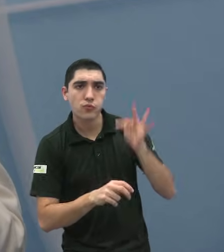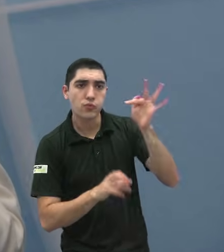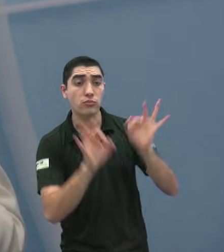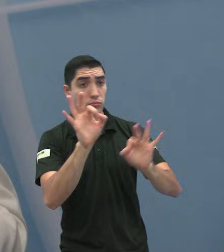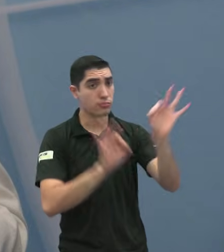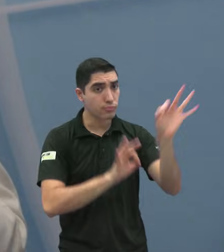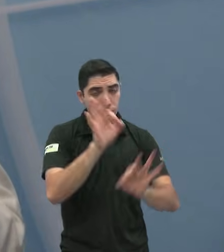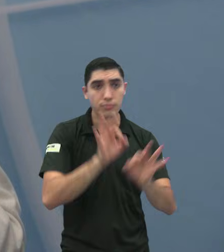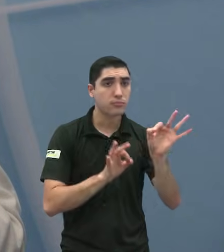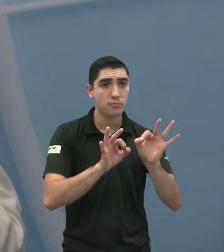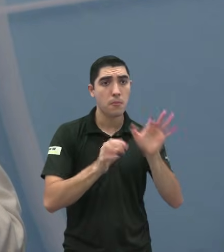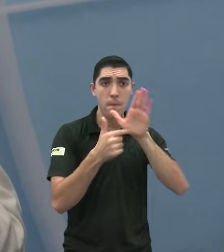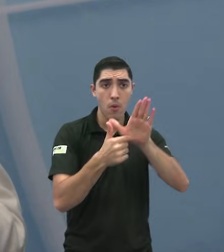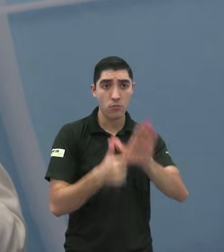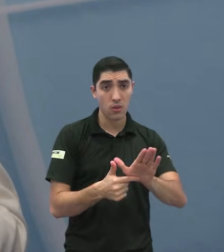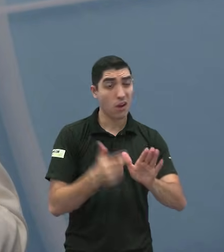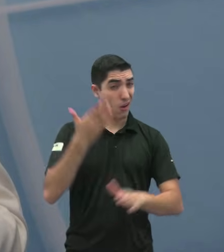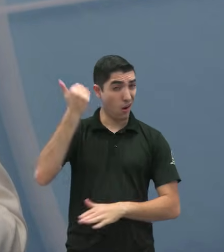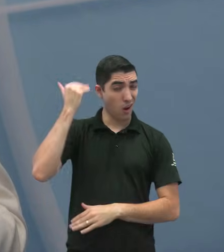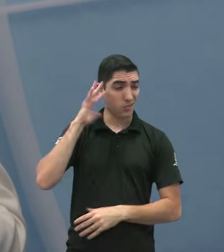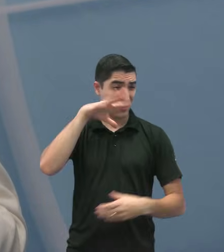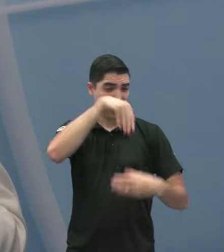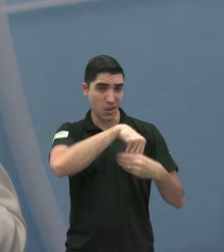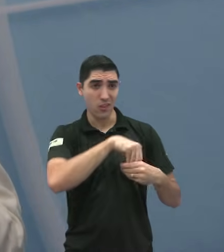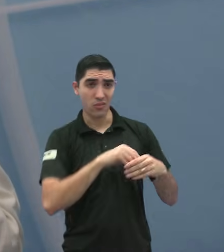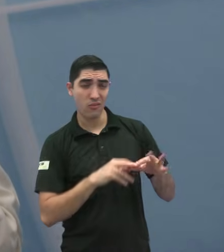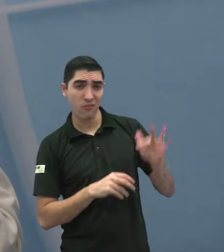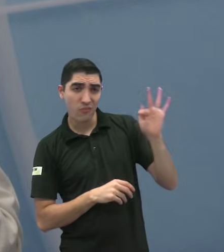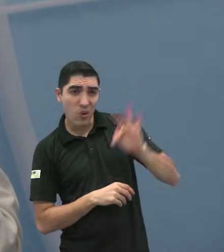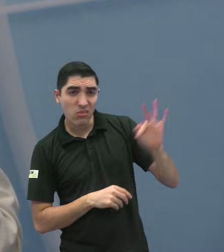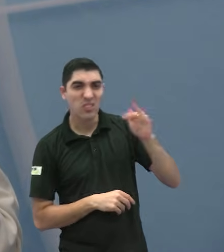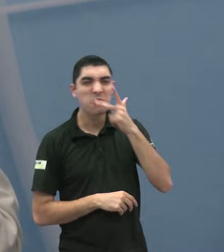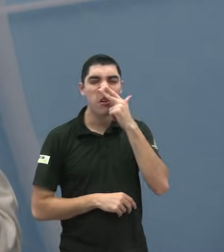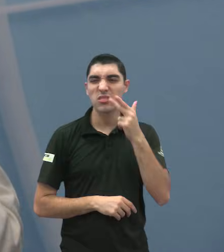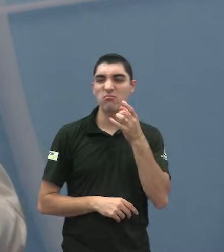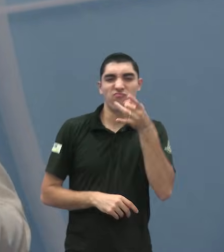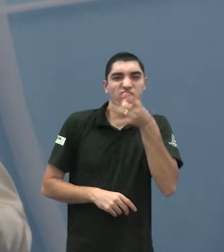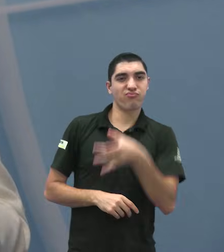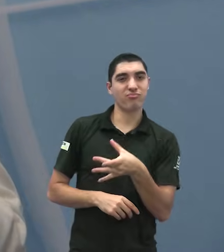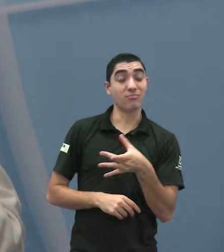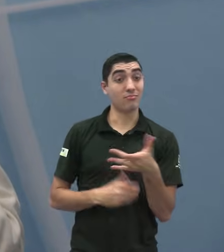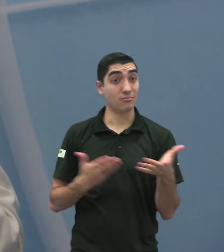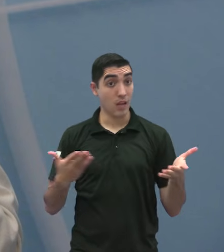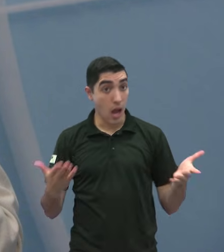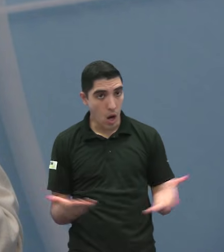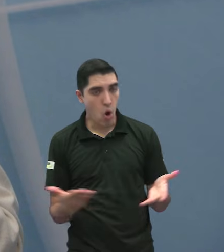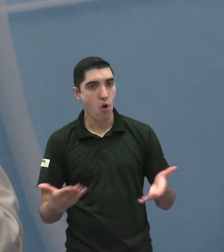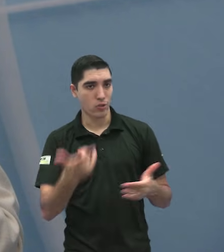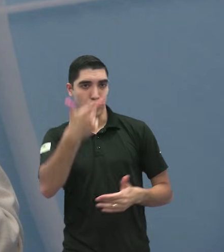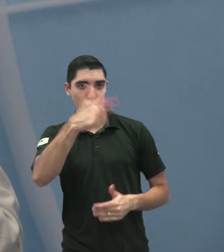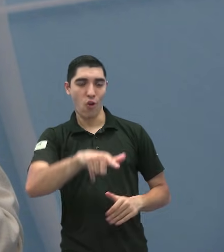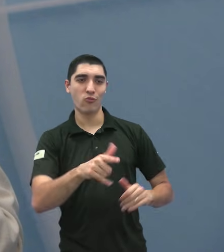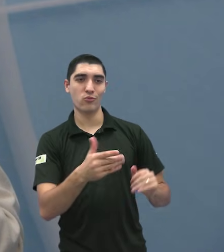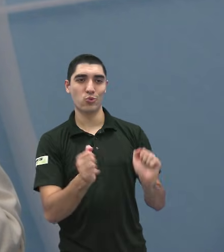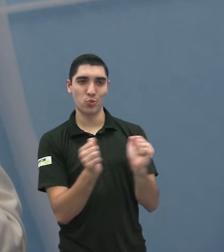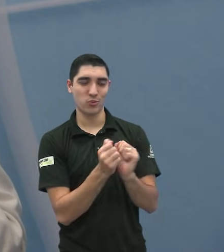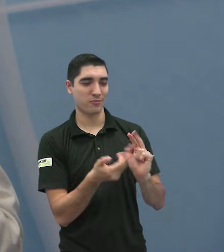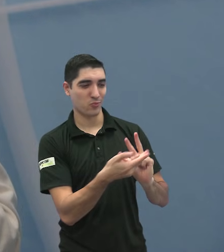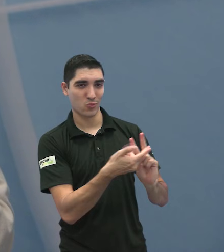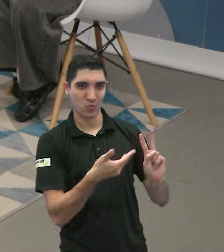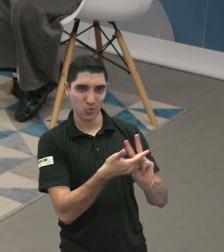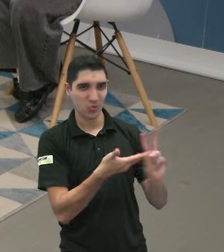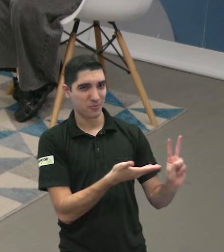eram ignorados dentro da academia. E é sobre isso que a gente volta a falar com as nossas